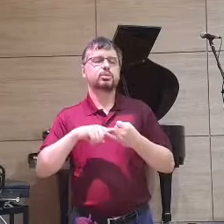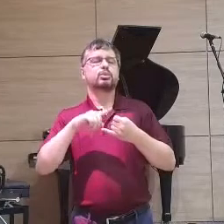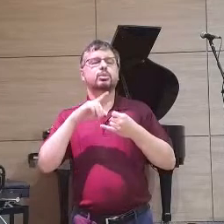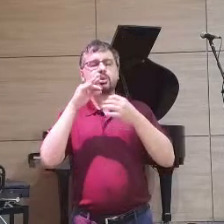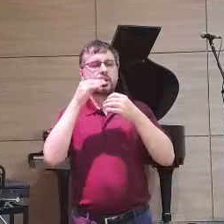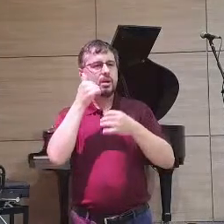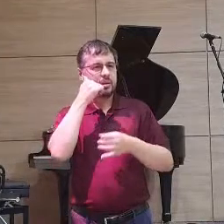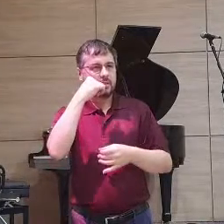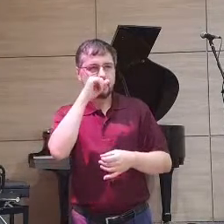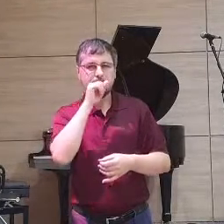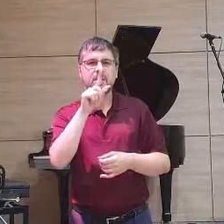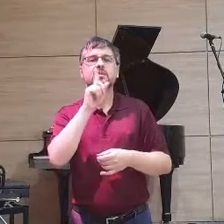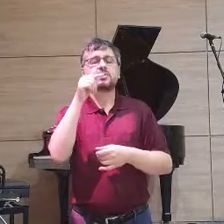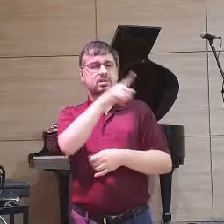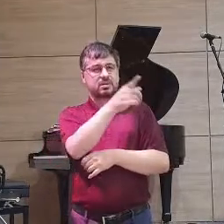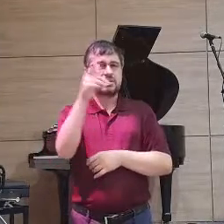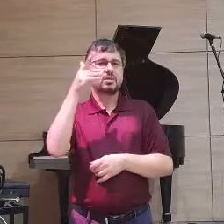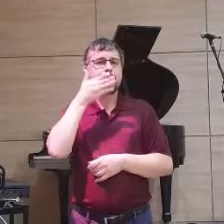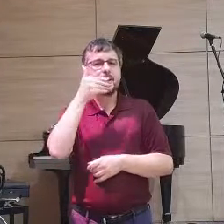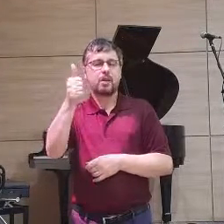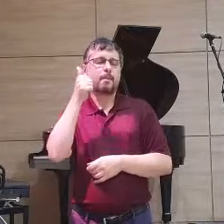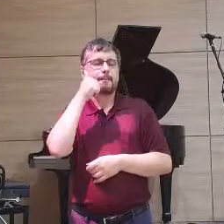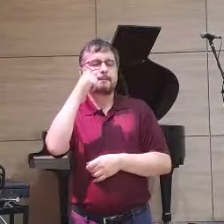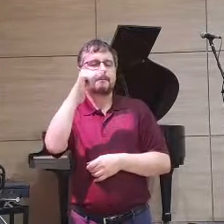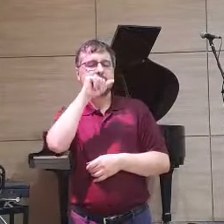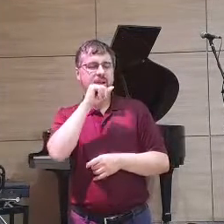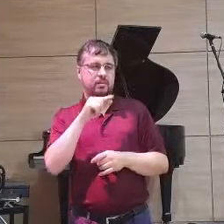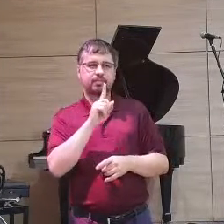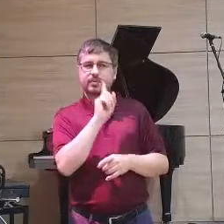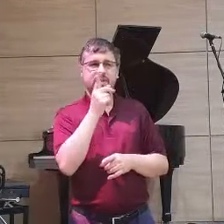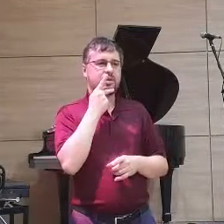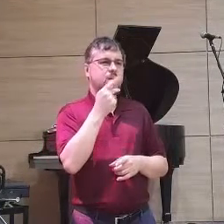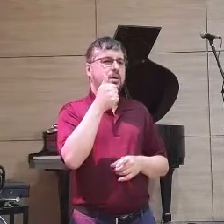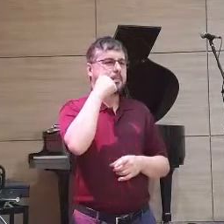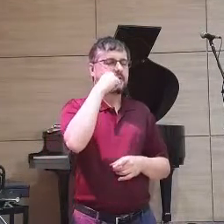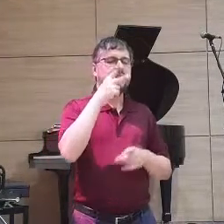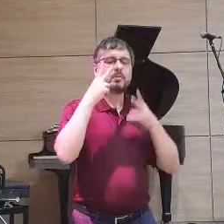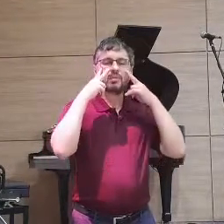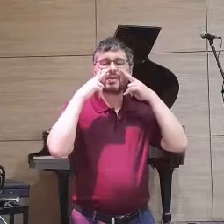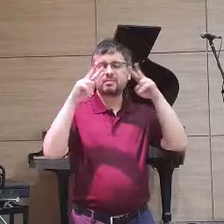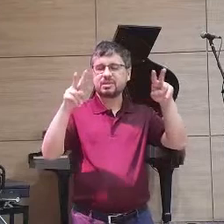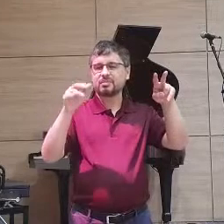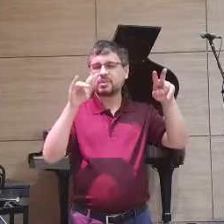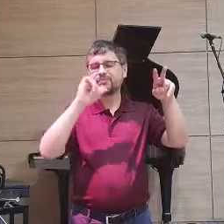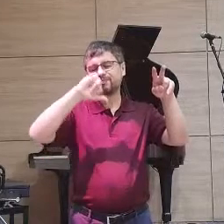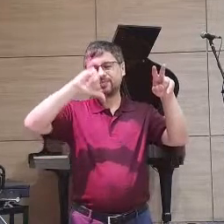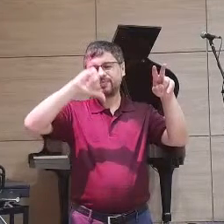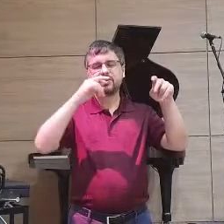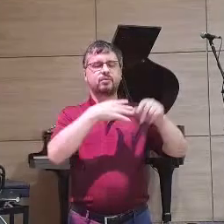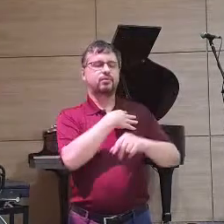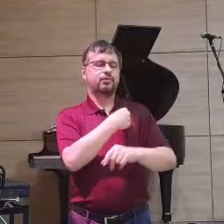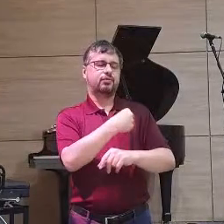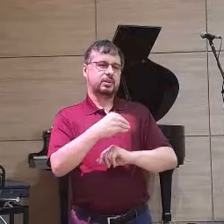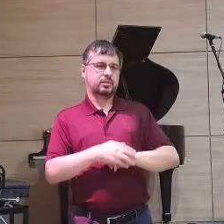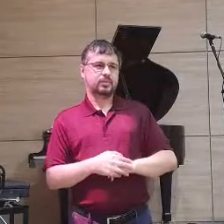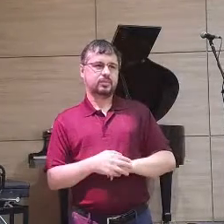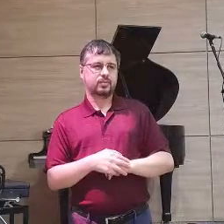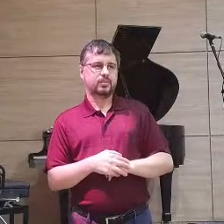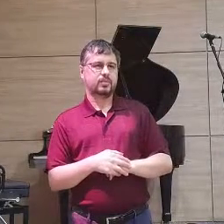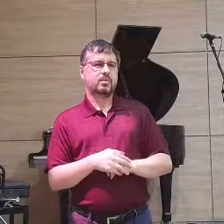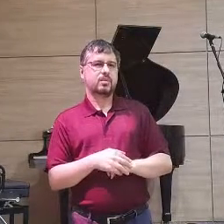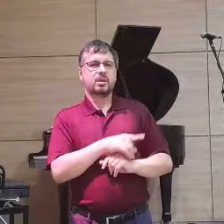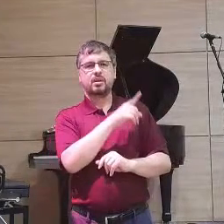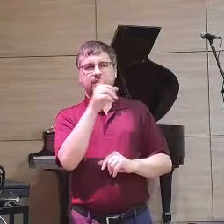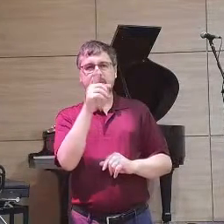possível mãe que você seja melhor mãe porque senão Mãe você vai dar um exemplo negativo para os seus filhos e o fato é